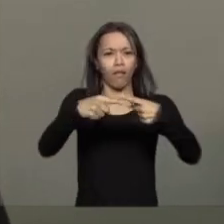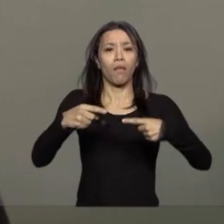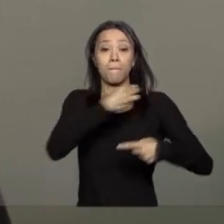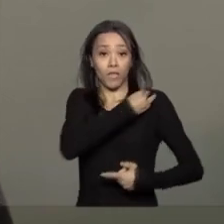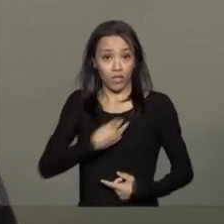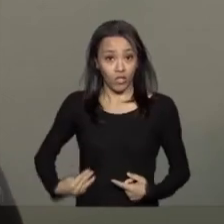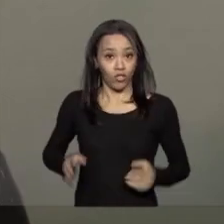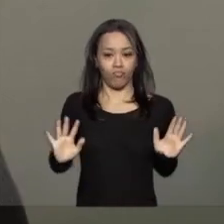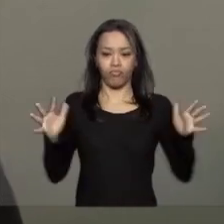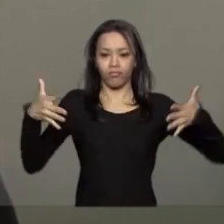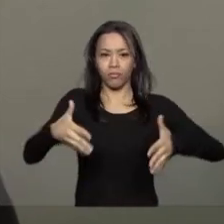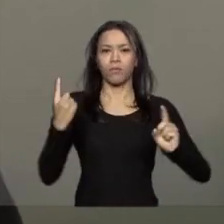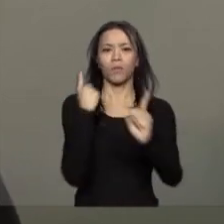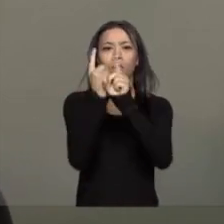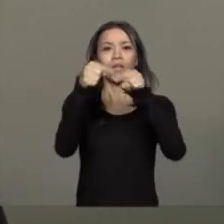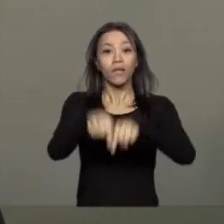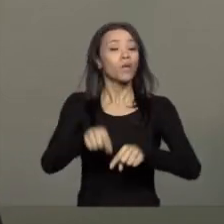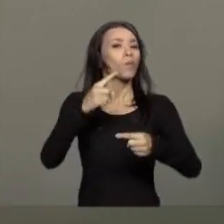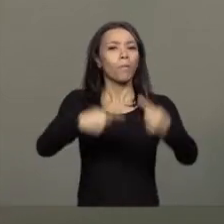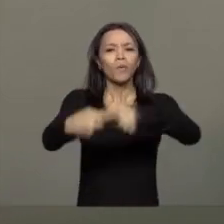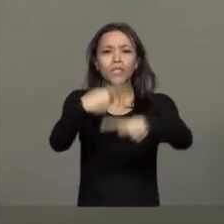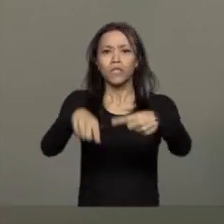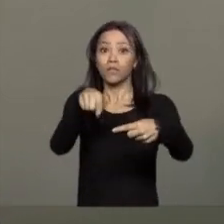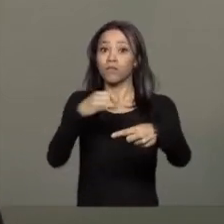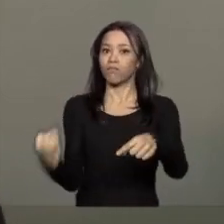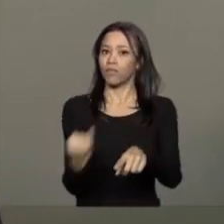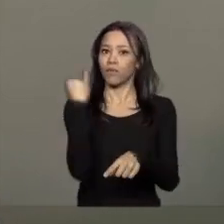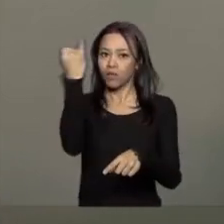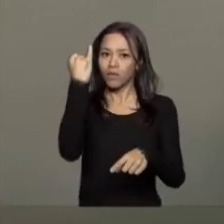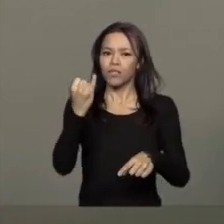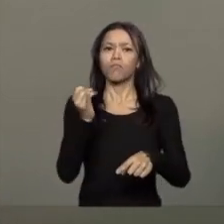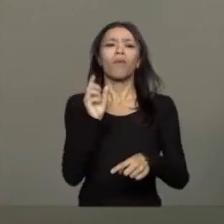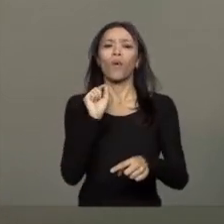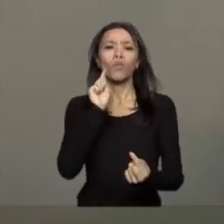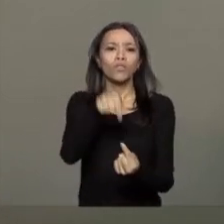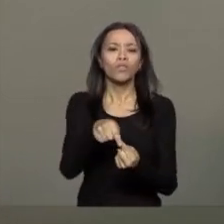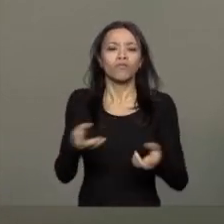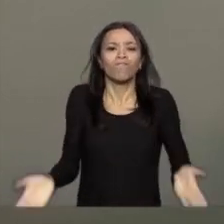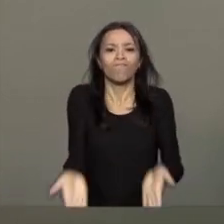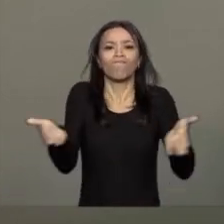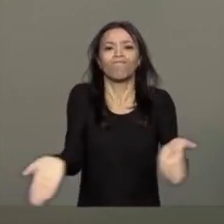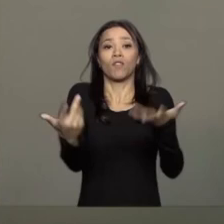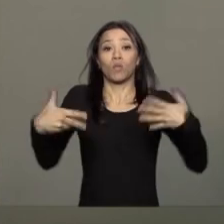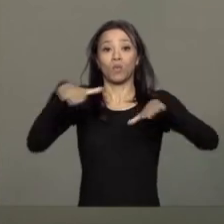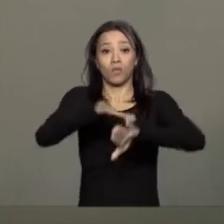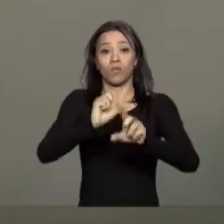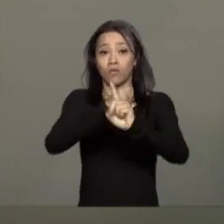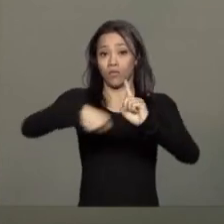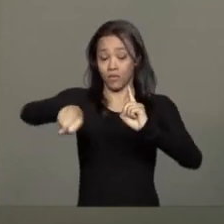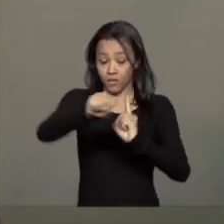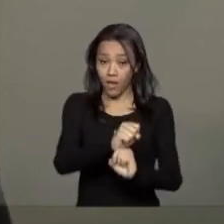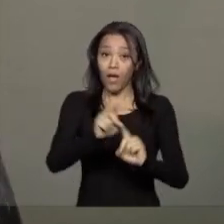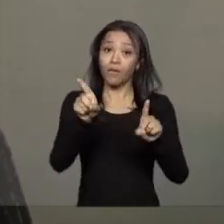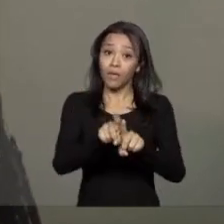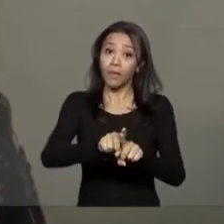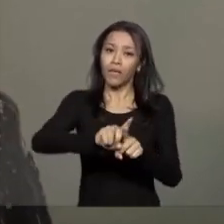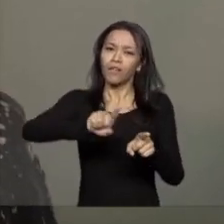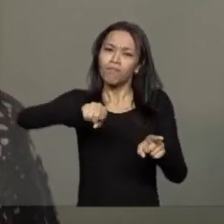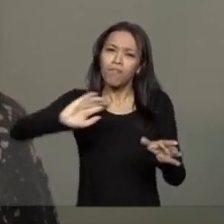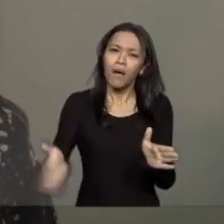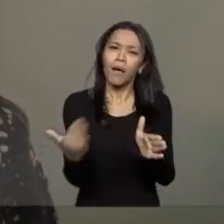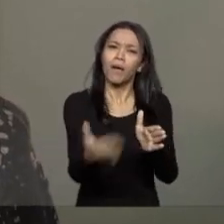de meu governo as políticas necessárias para dar continuidade à inclusão social e